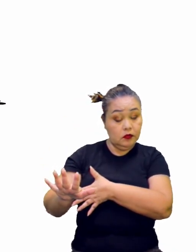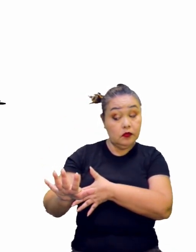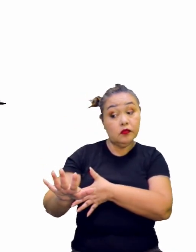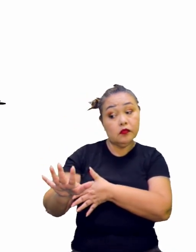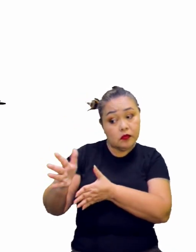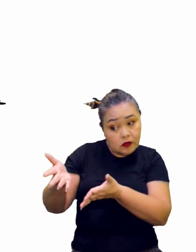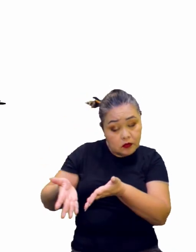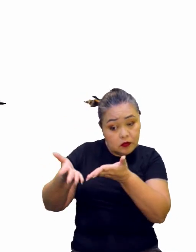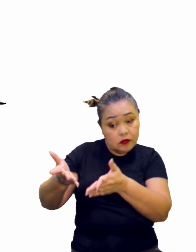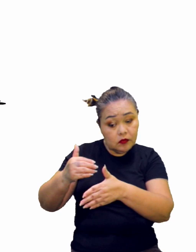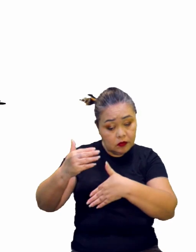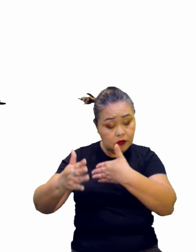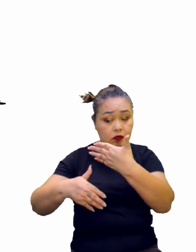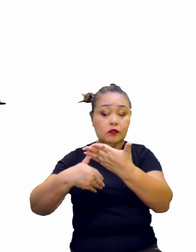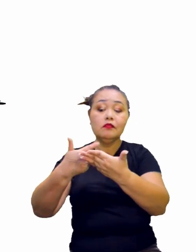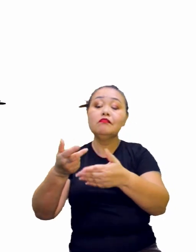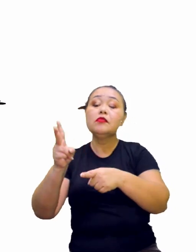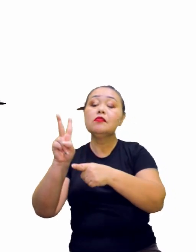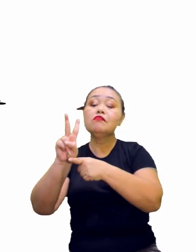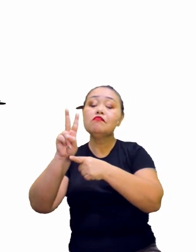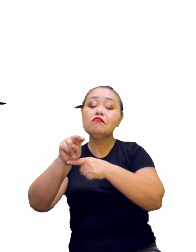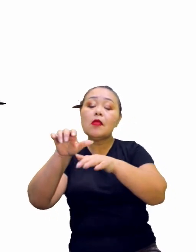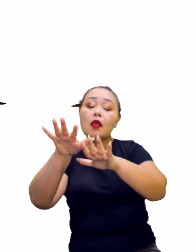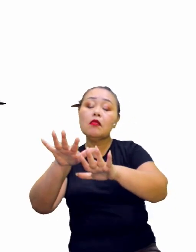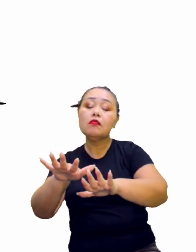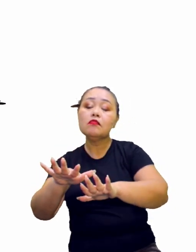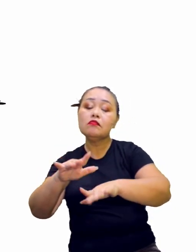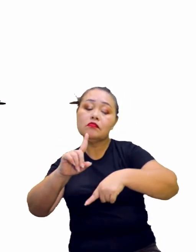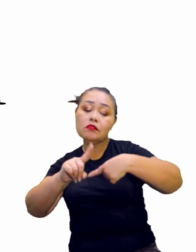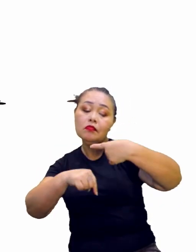colaboram com o processo de manutenção da sua